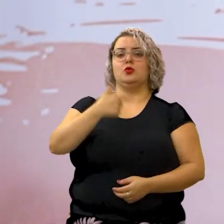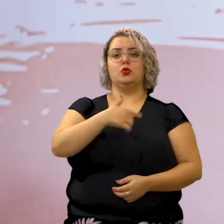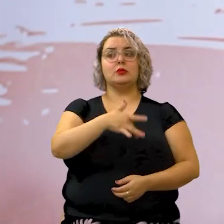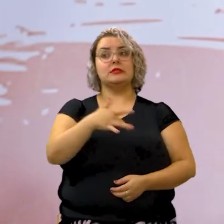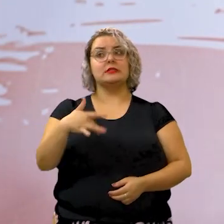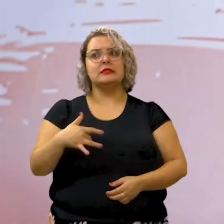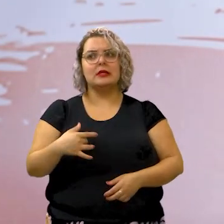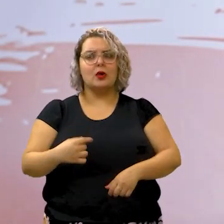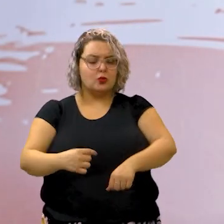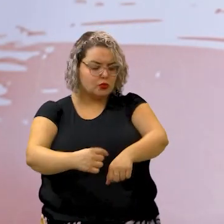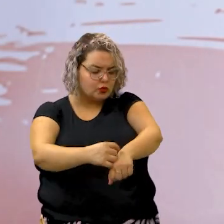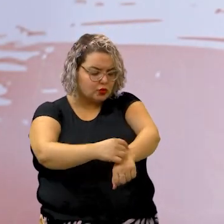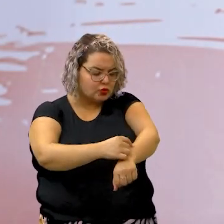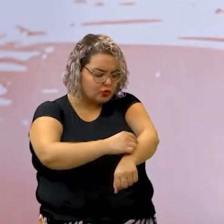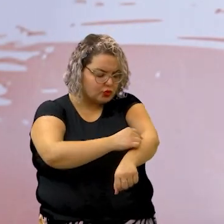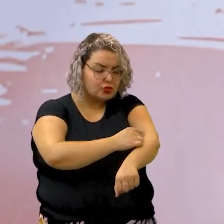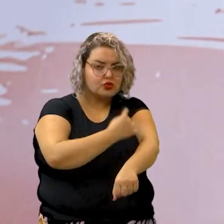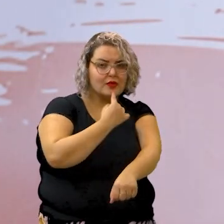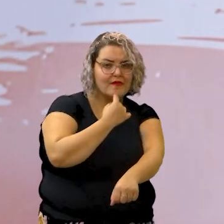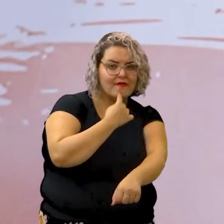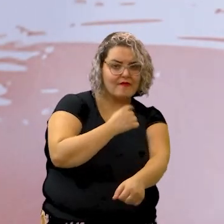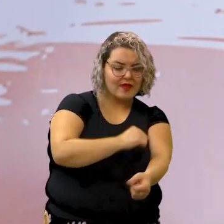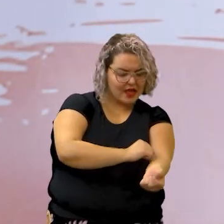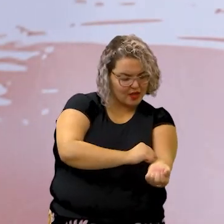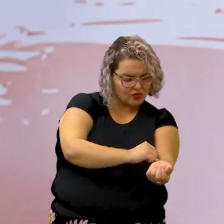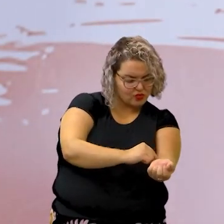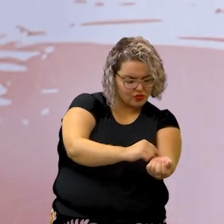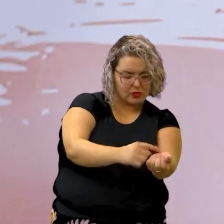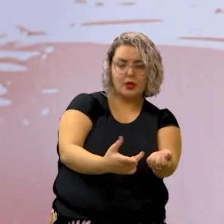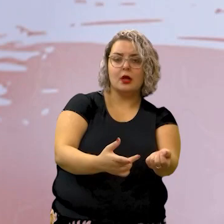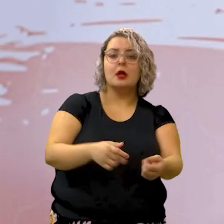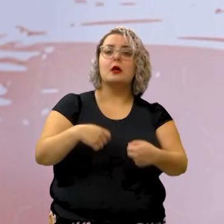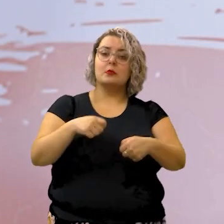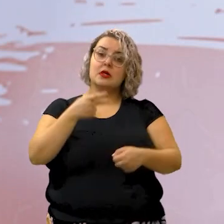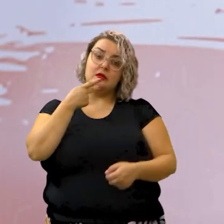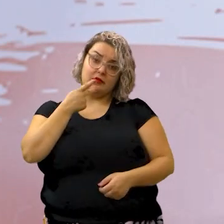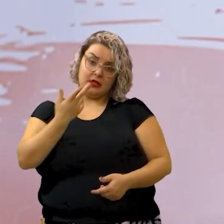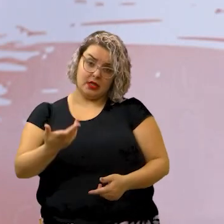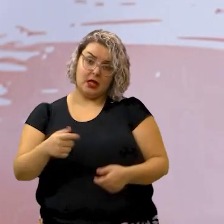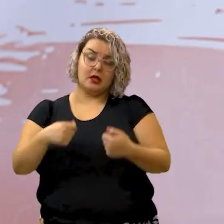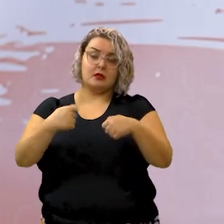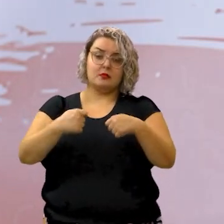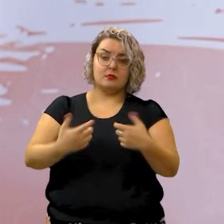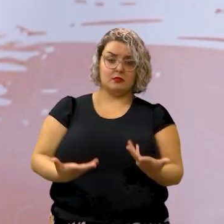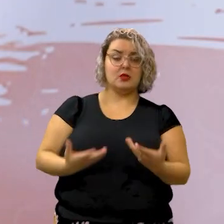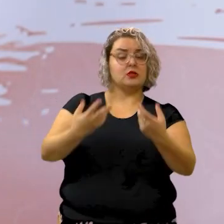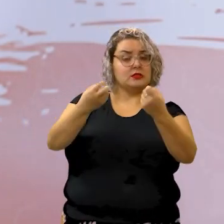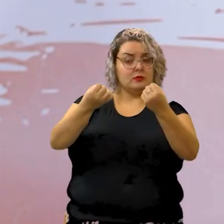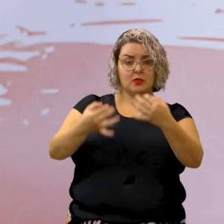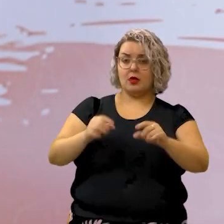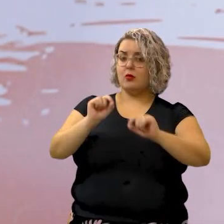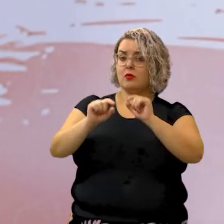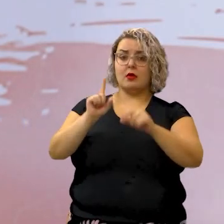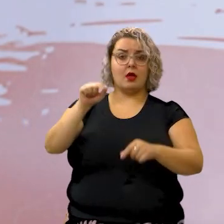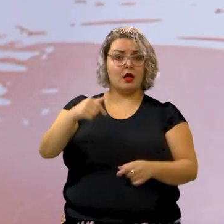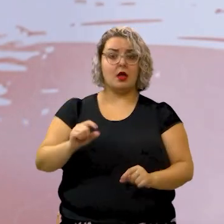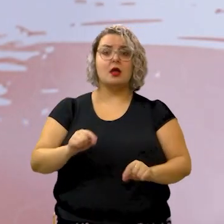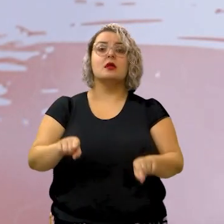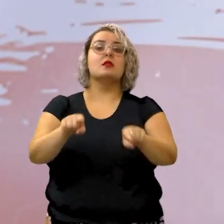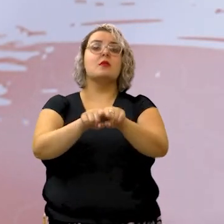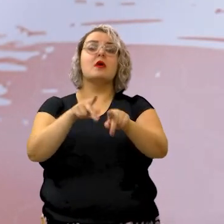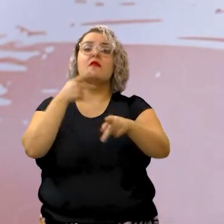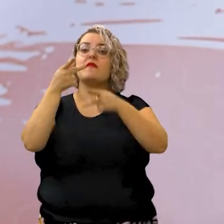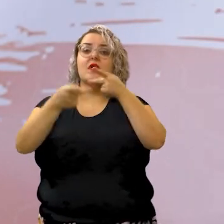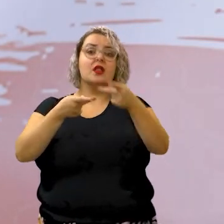relacionadas à nossa saúde vascular, que é algo que precisa se falar e que ainda precisa, né, explicar o que é